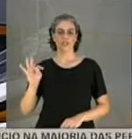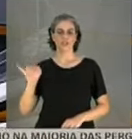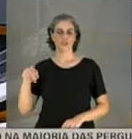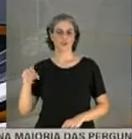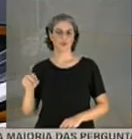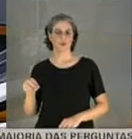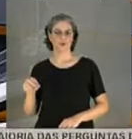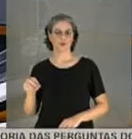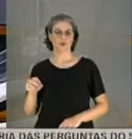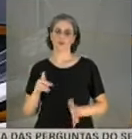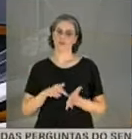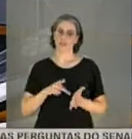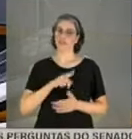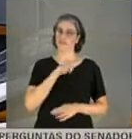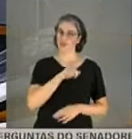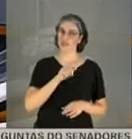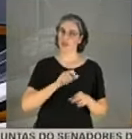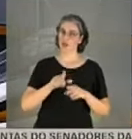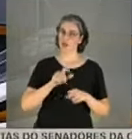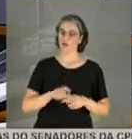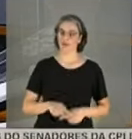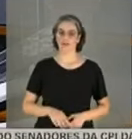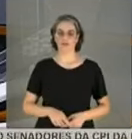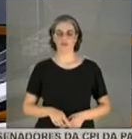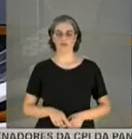rigor, o fiador do apartamento, por favor, Ana,